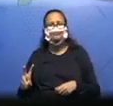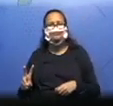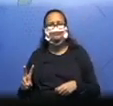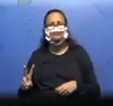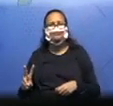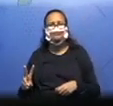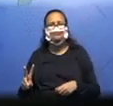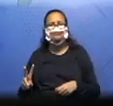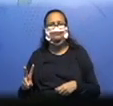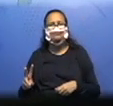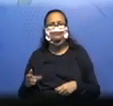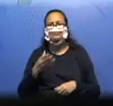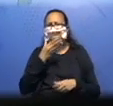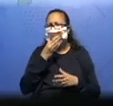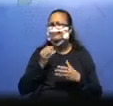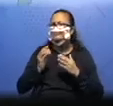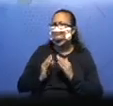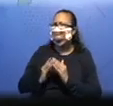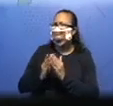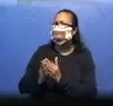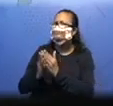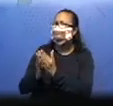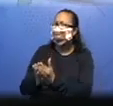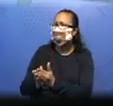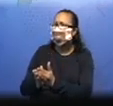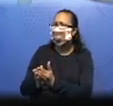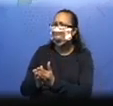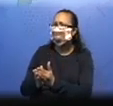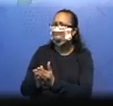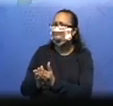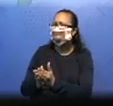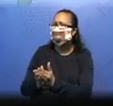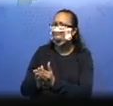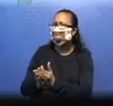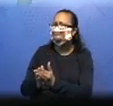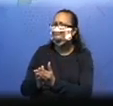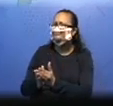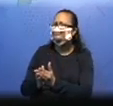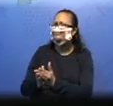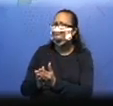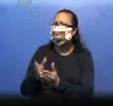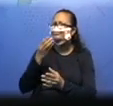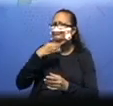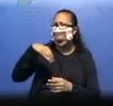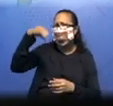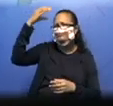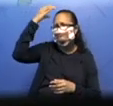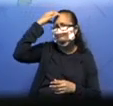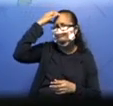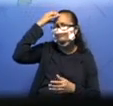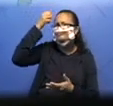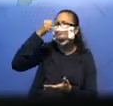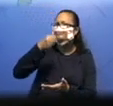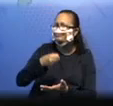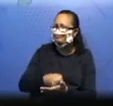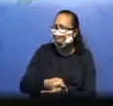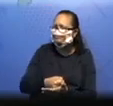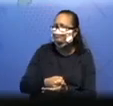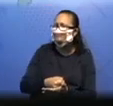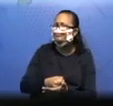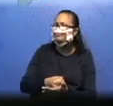1492, Cristóvão Colombo, ele sai em sua primeira viagem financiada pelos espanhóis. O